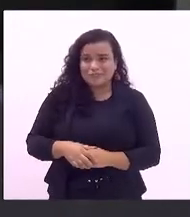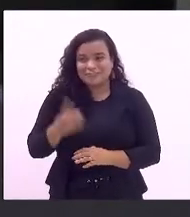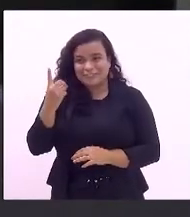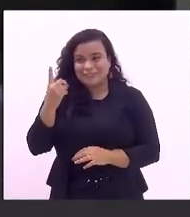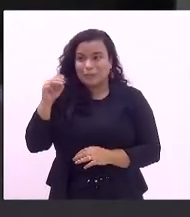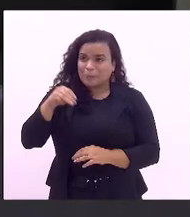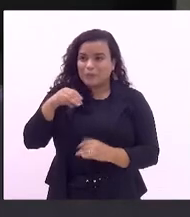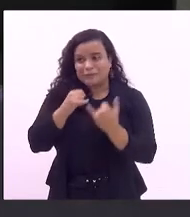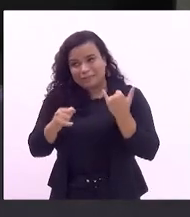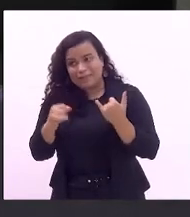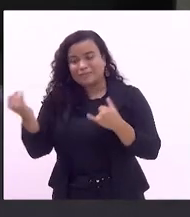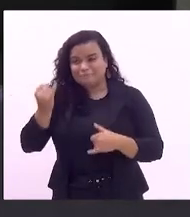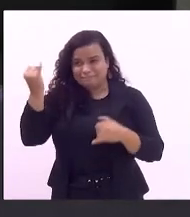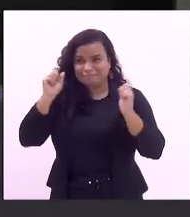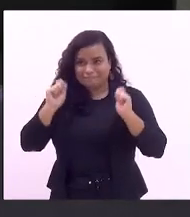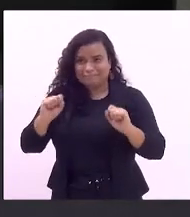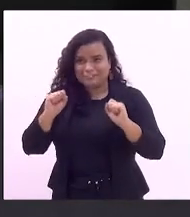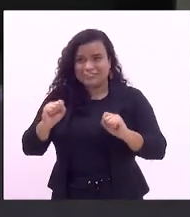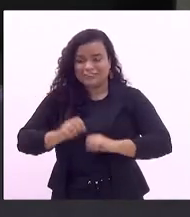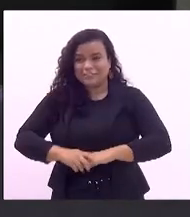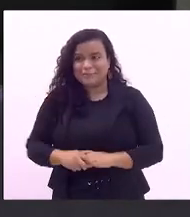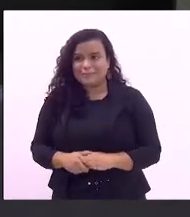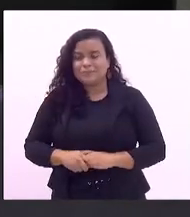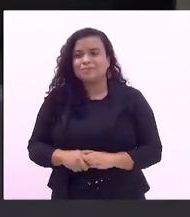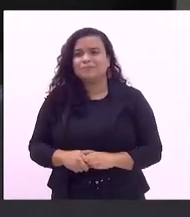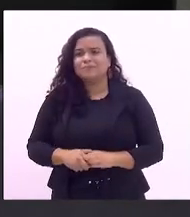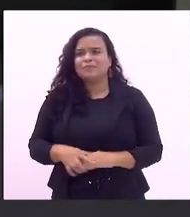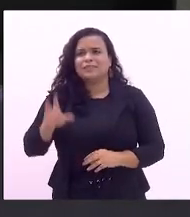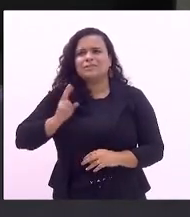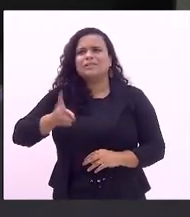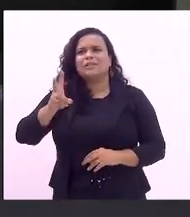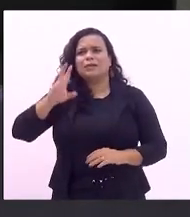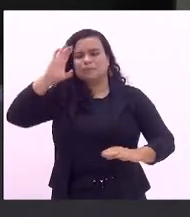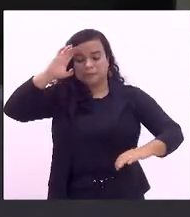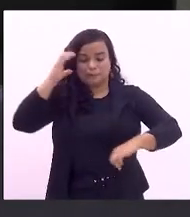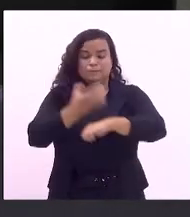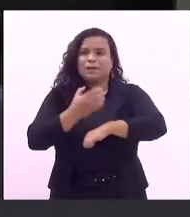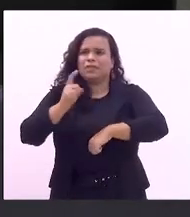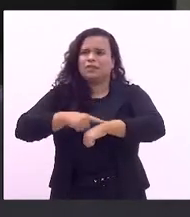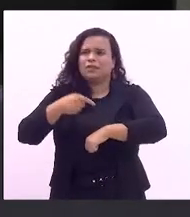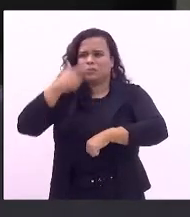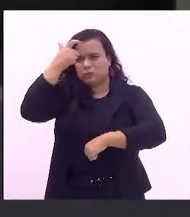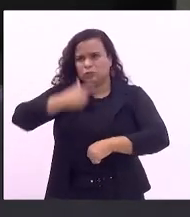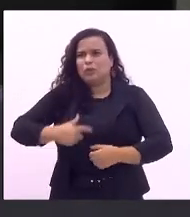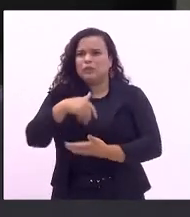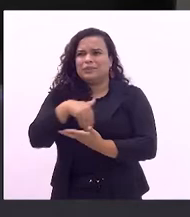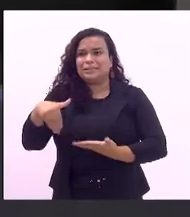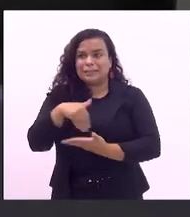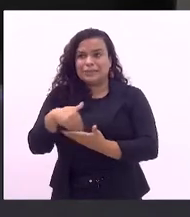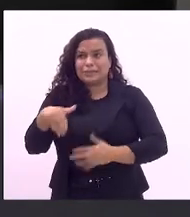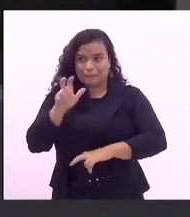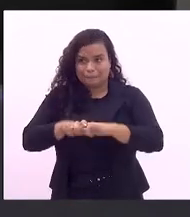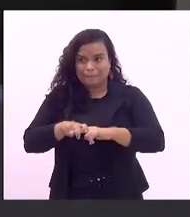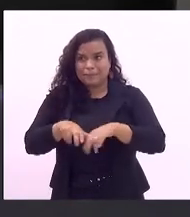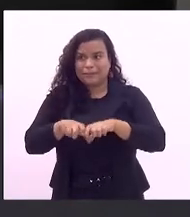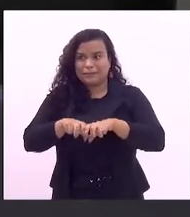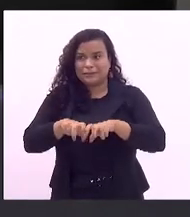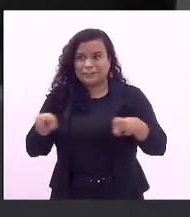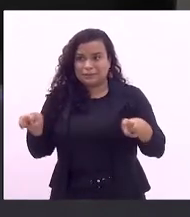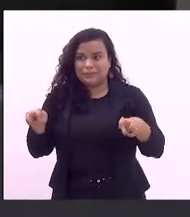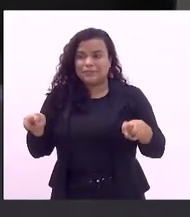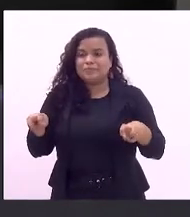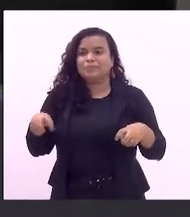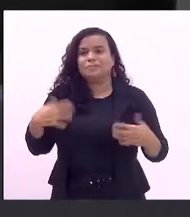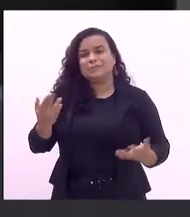e-mail seria importante eu sempre prezo pelo tempo que como eu sou secretária da mesa diretora a segunda